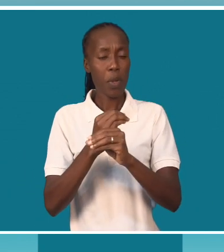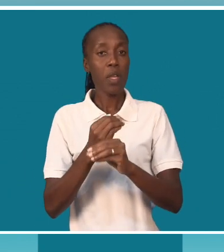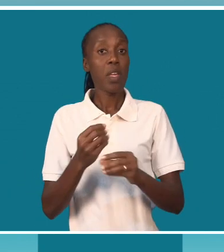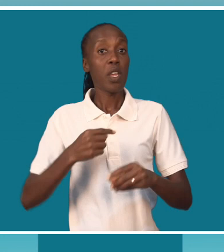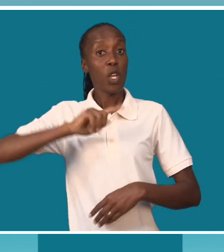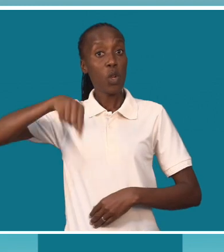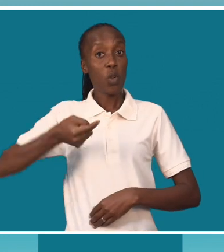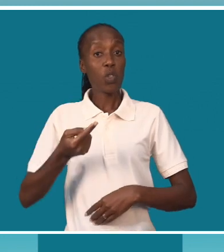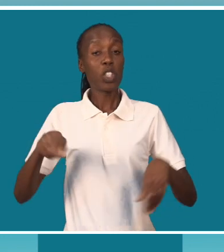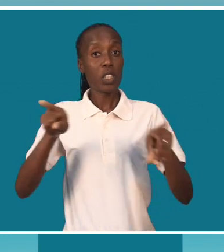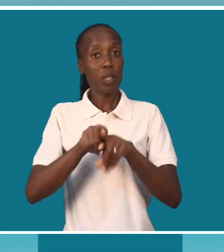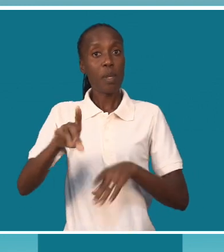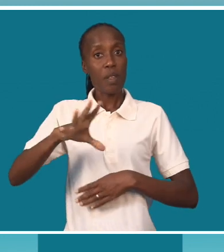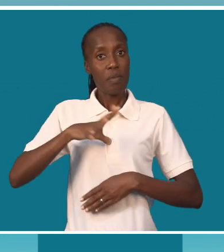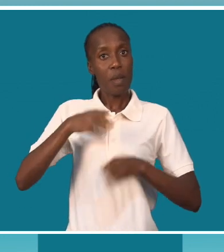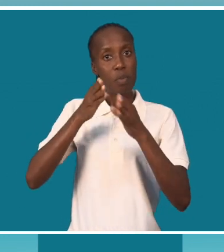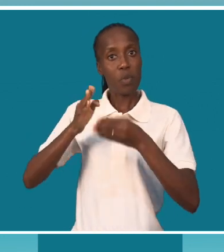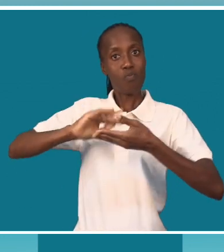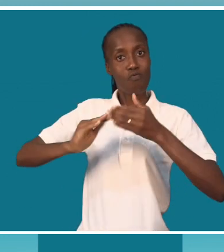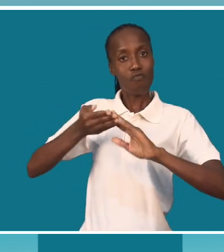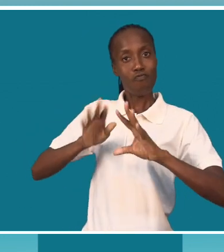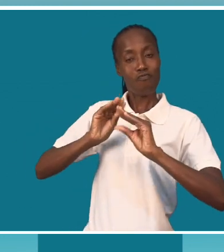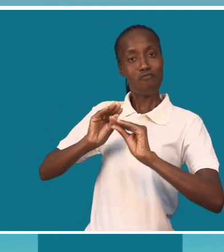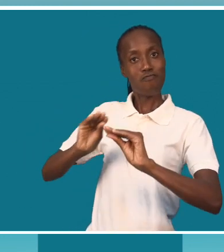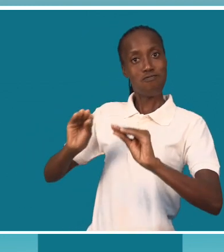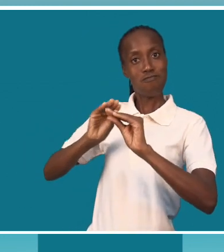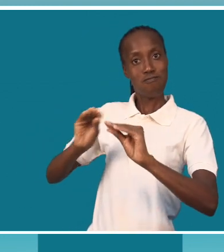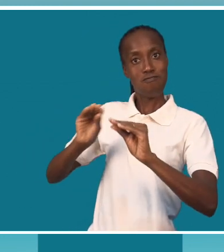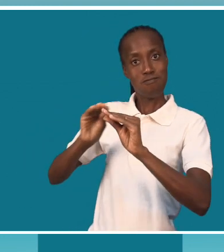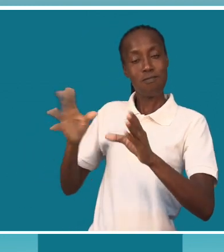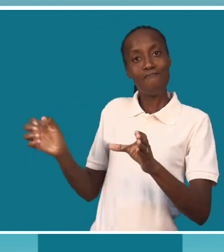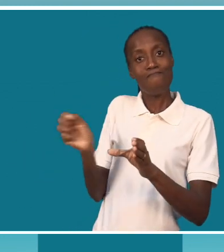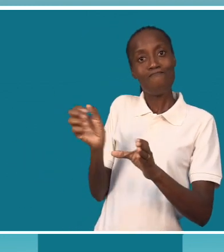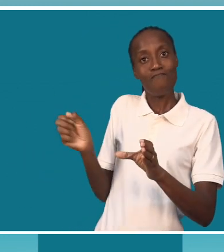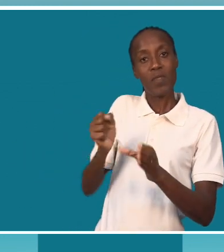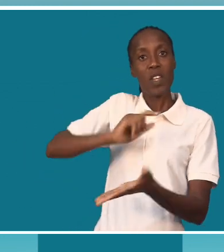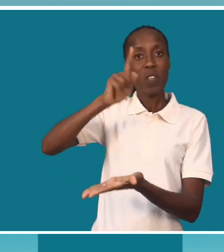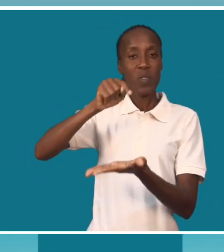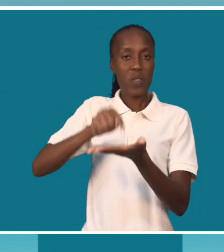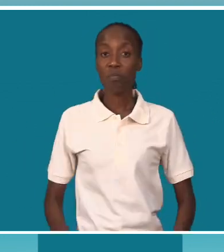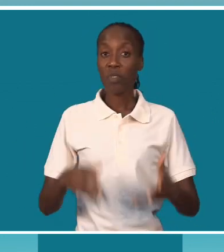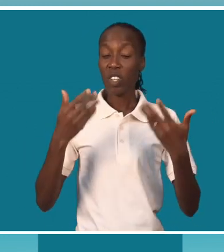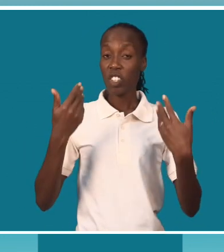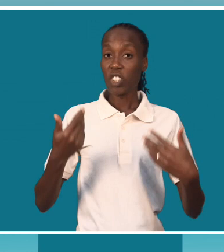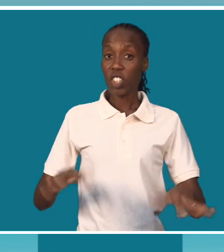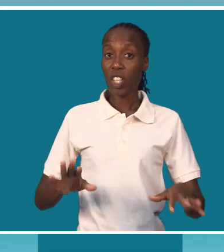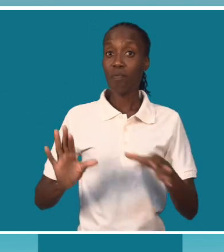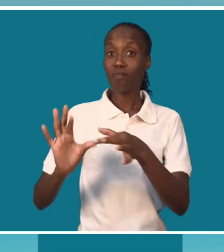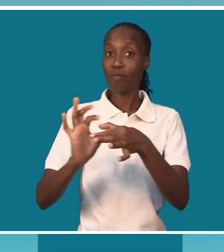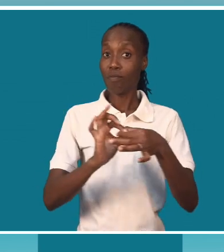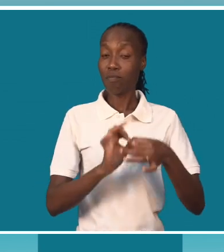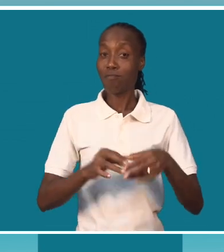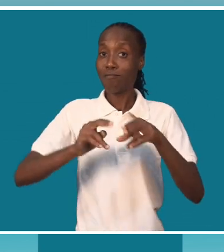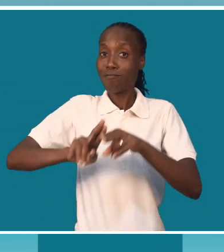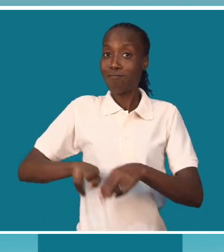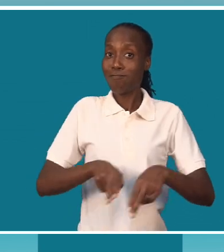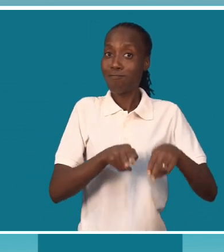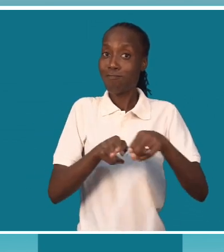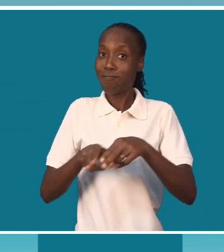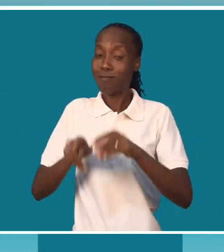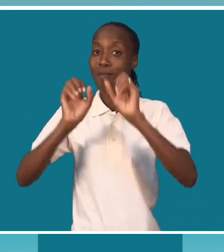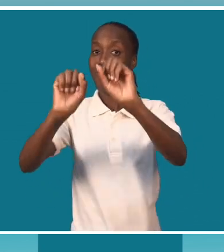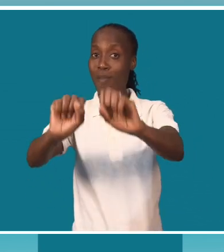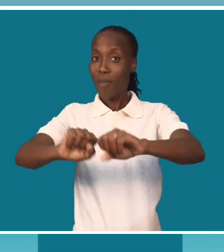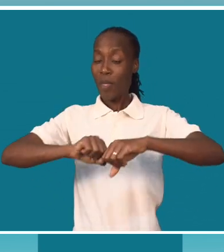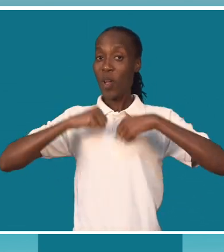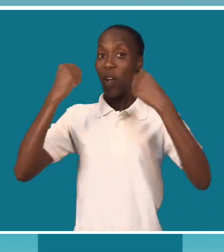com formadores que serão contratados através do nosso centro de formação profissional. Nós temos acordos com